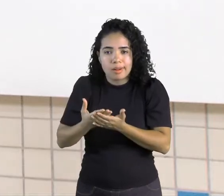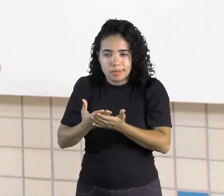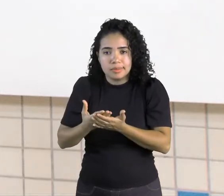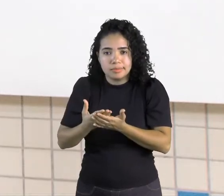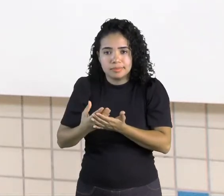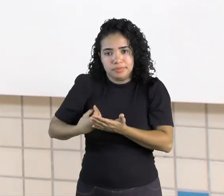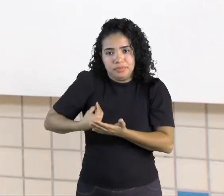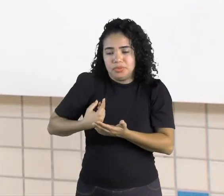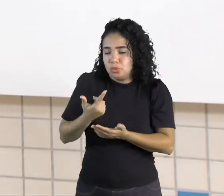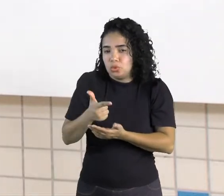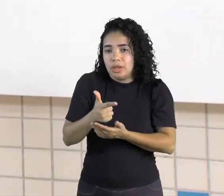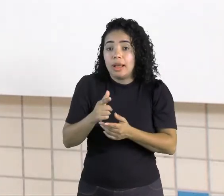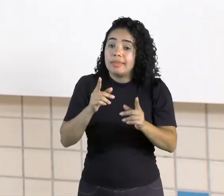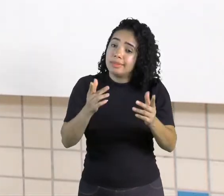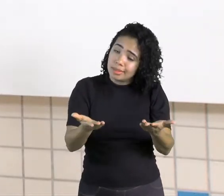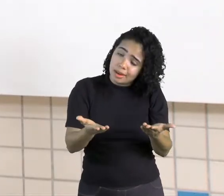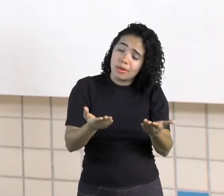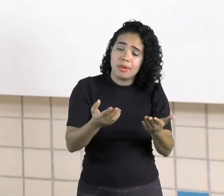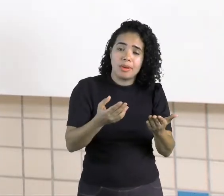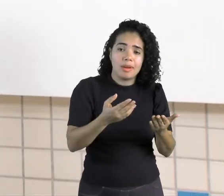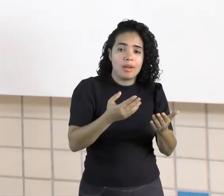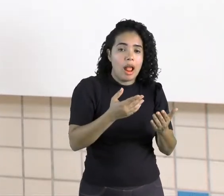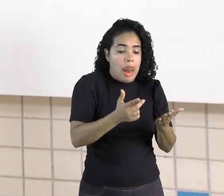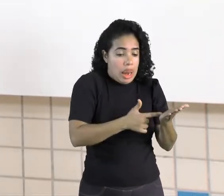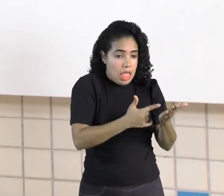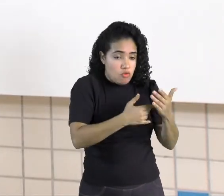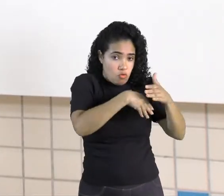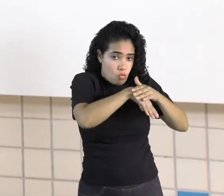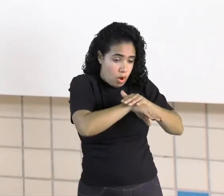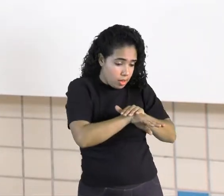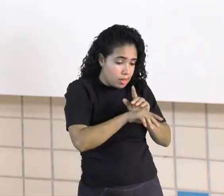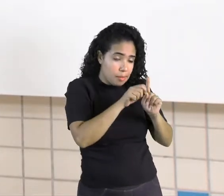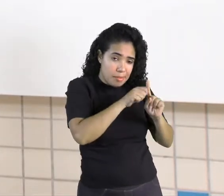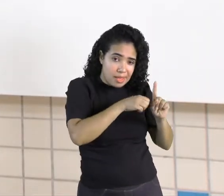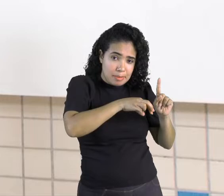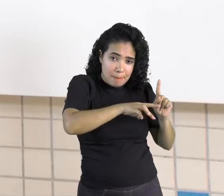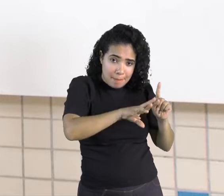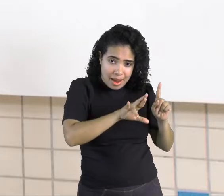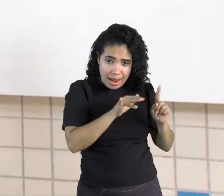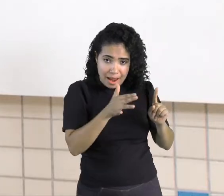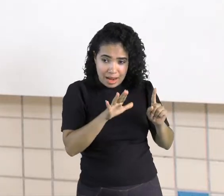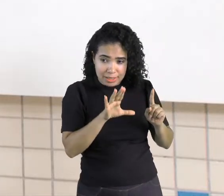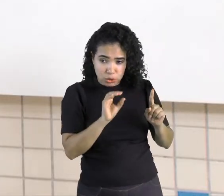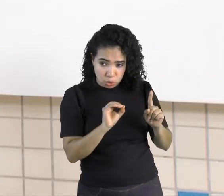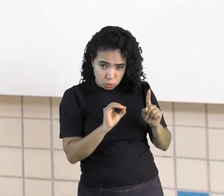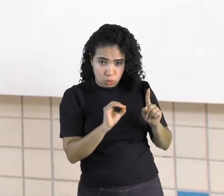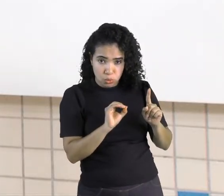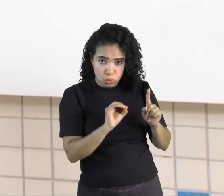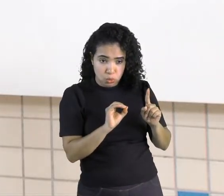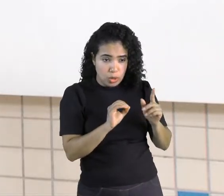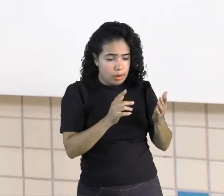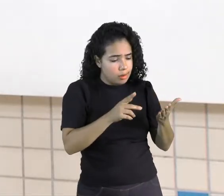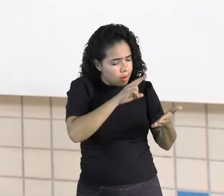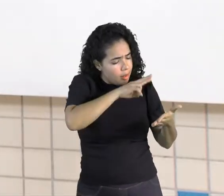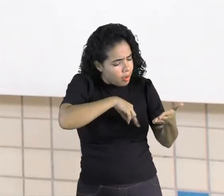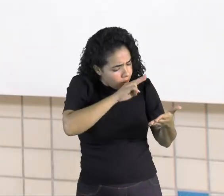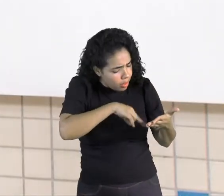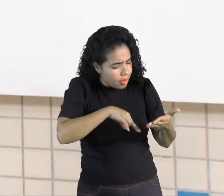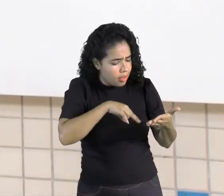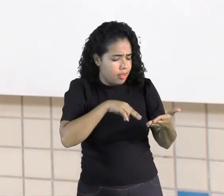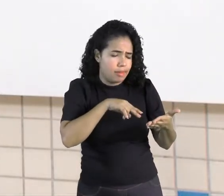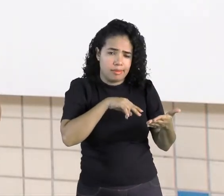que ficaram aí guardados desde março, pega ali os livros, o livro de língua portuguesa, que tem vários